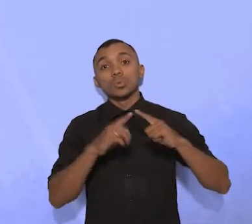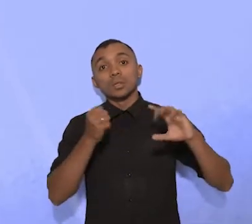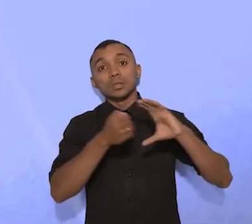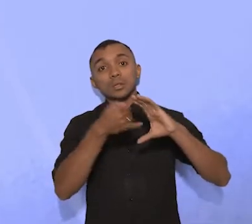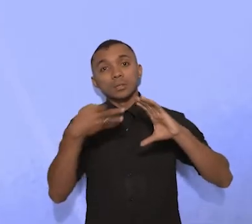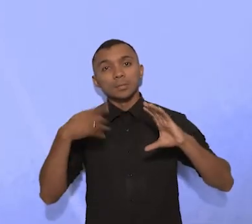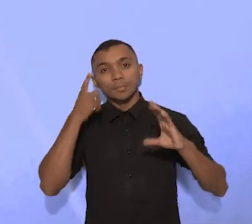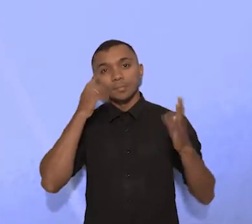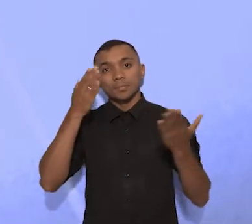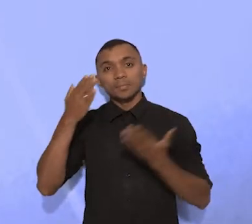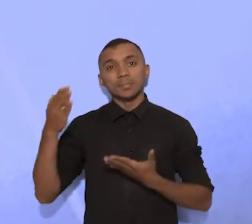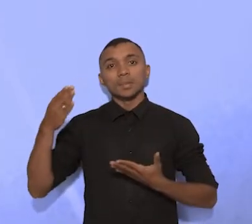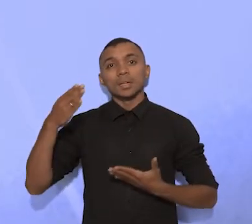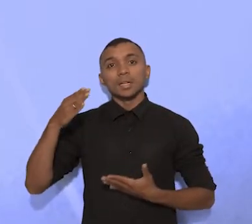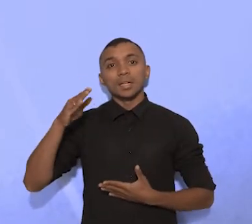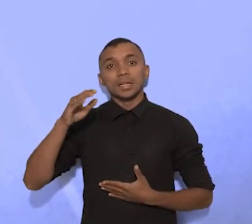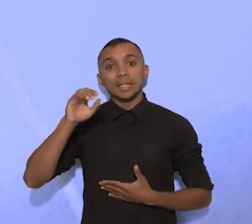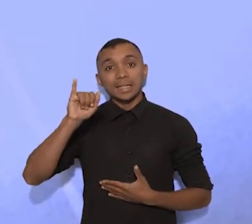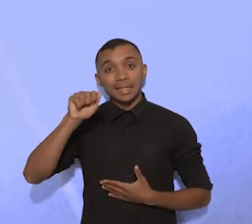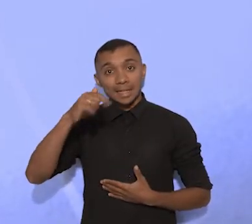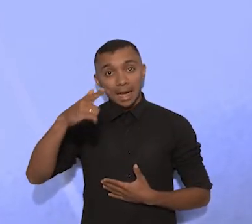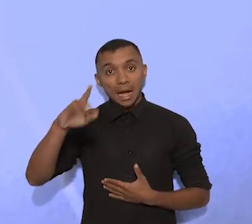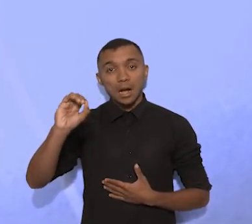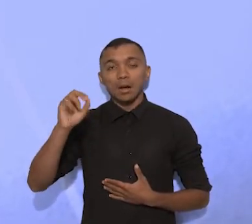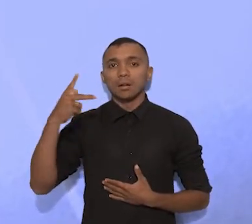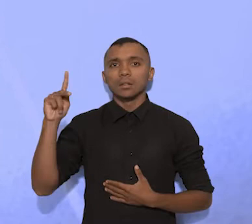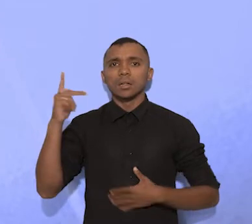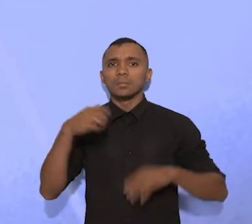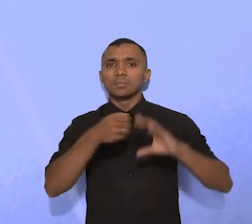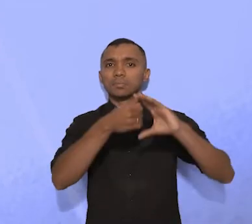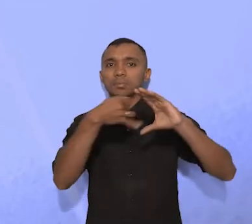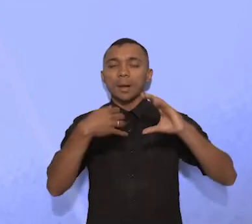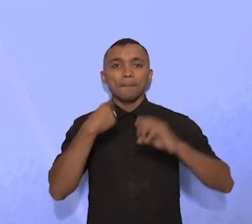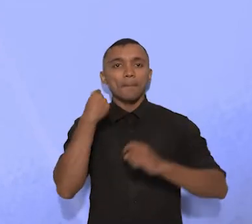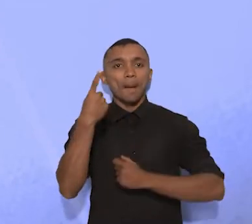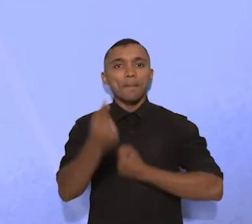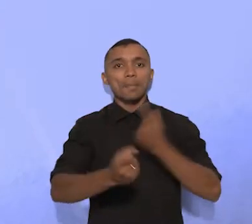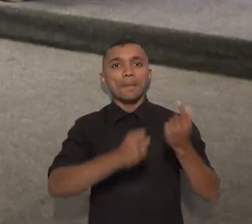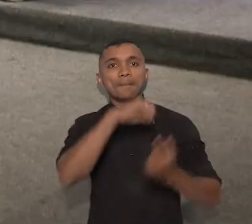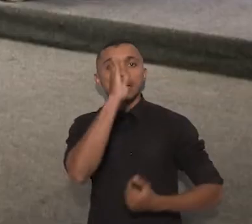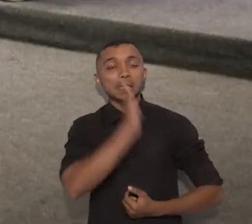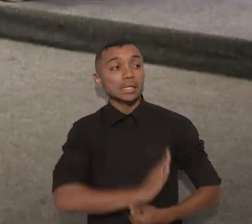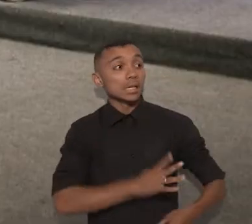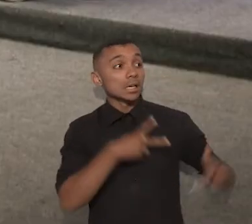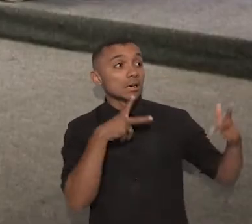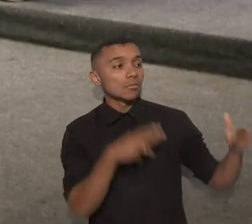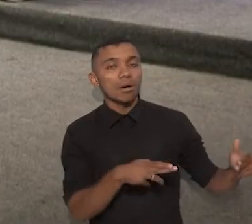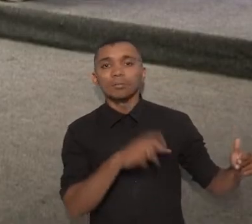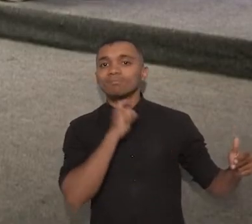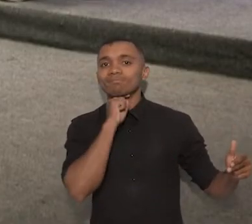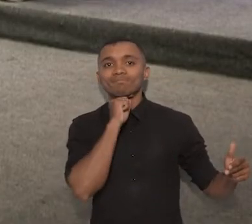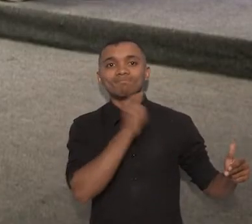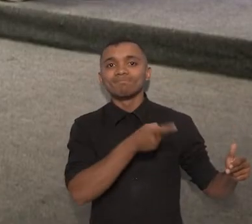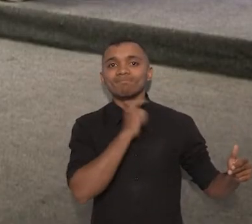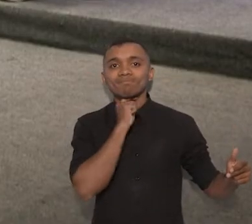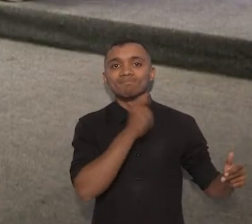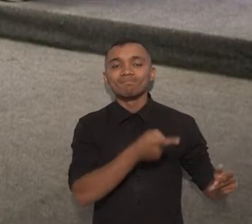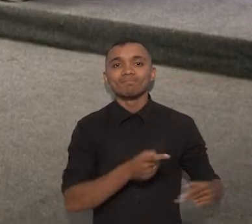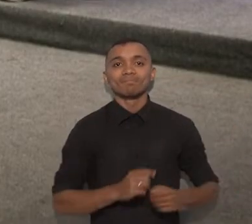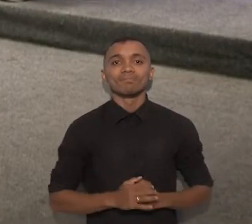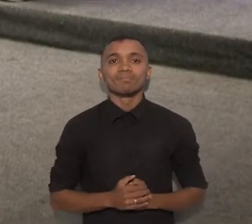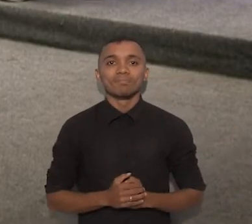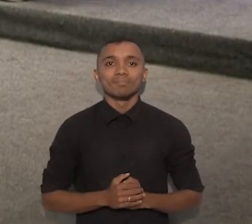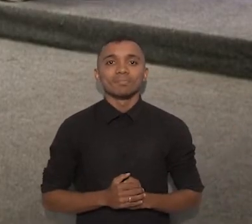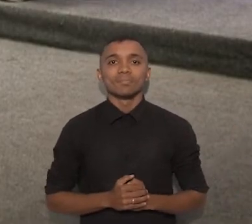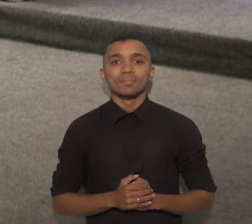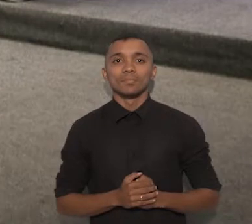o Pikachu exercia é muito complexa. Era só tem dele. Poucos jogadores no Brasil que fazem aquela função naquele jeito. Mas aí, muda o 3-5-2 ou não?